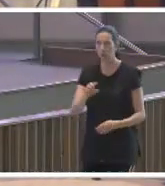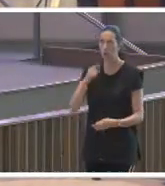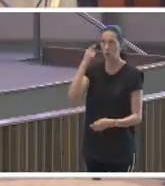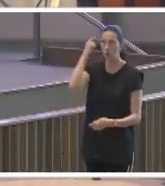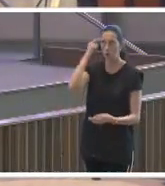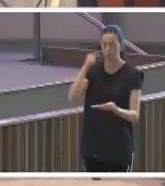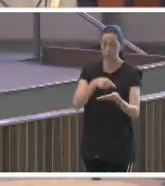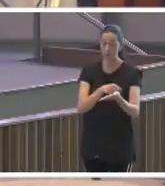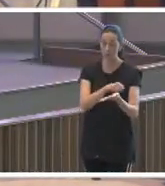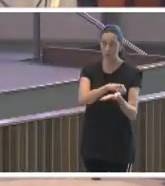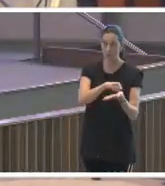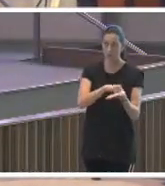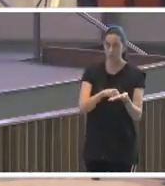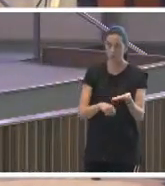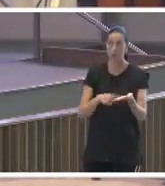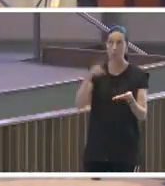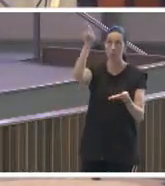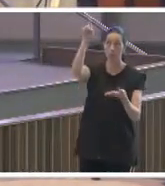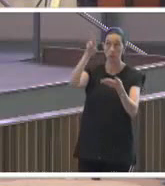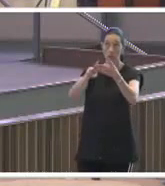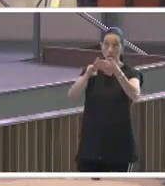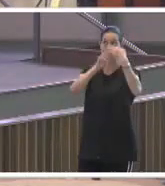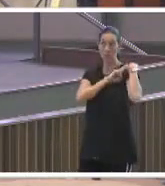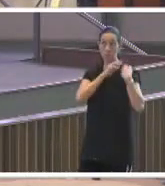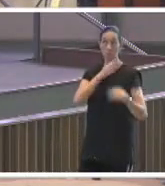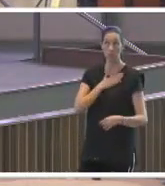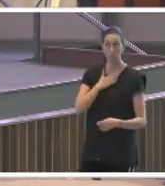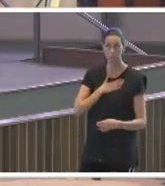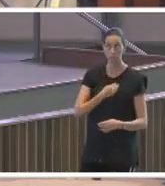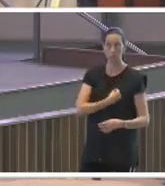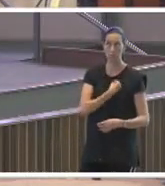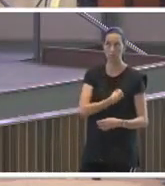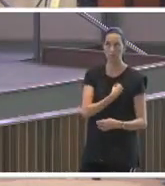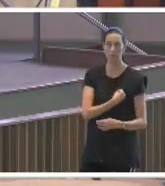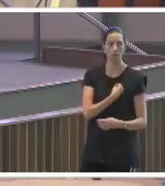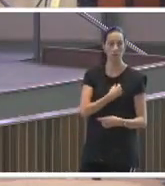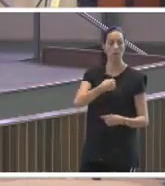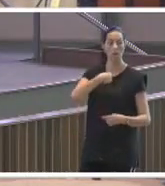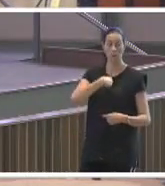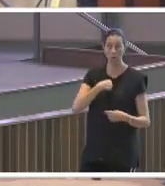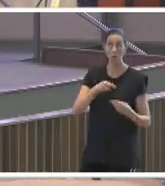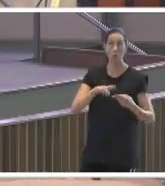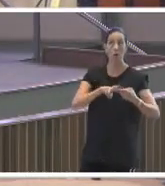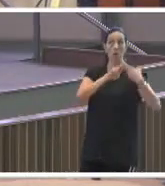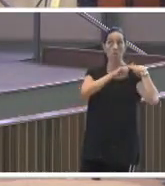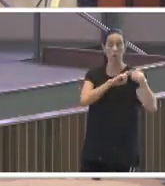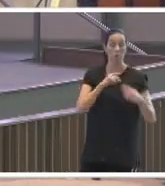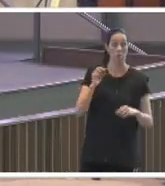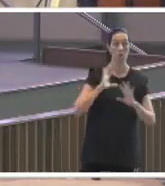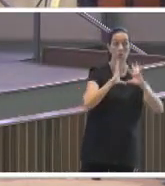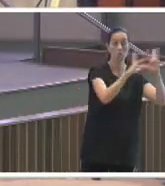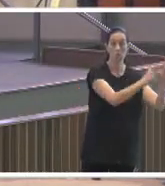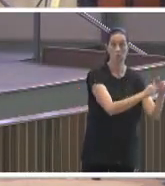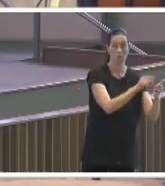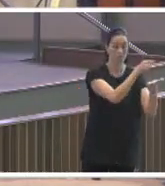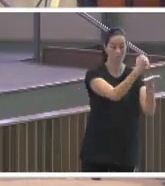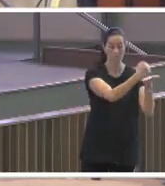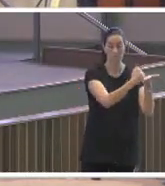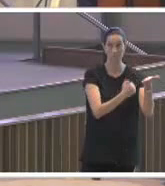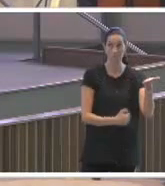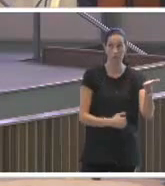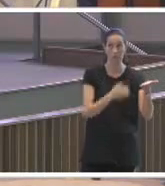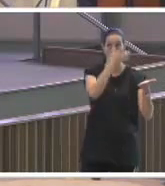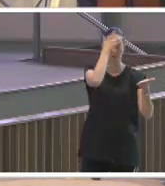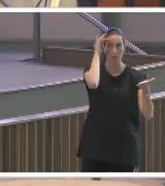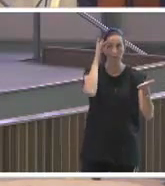colocou sobre mim responsabilidade, sobre a minha vida, responsabilidade sobre essas pessoas. Eu não sei direito